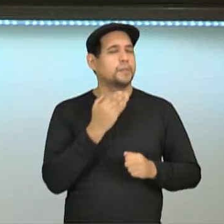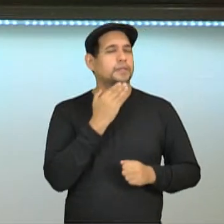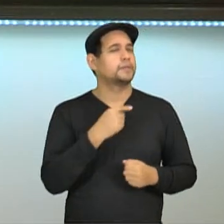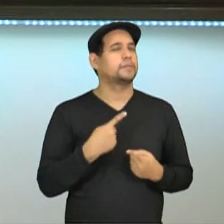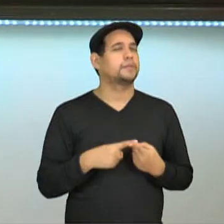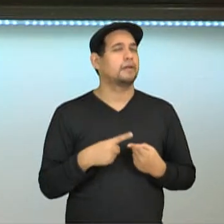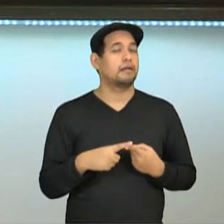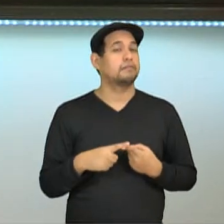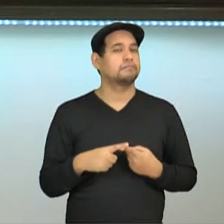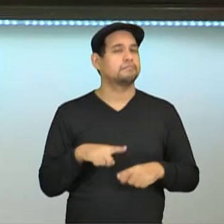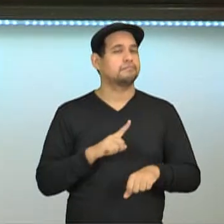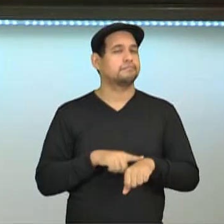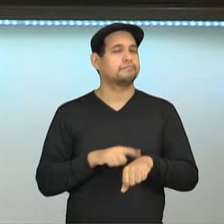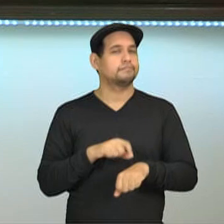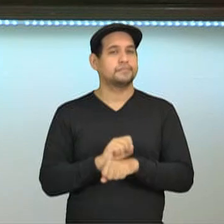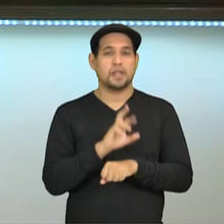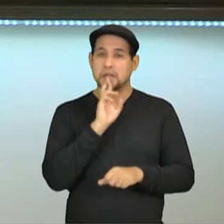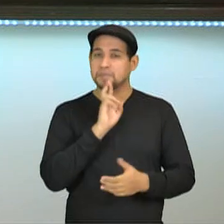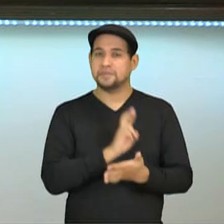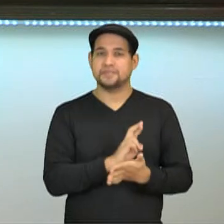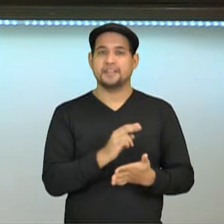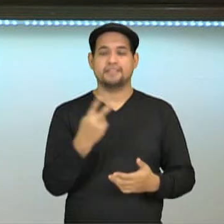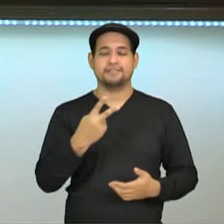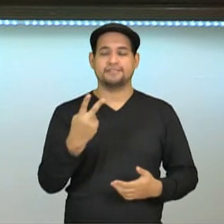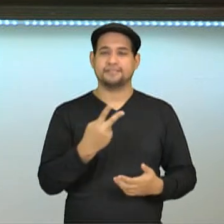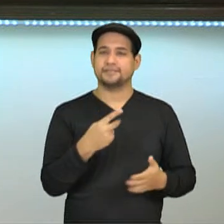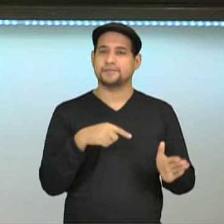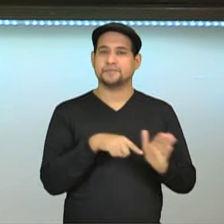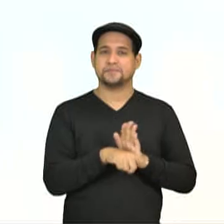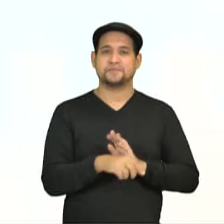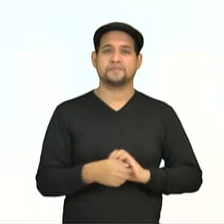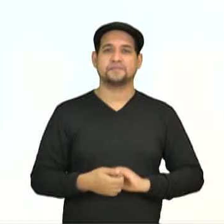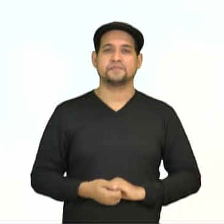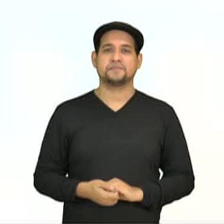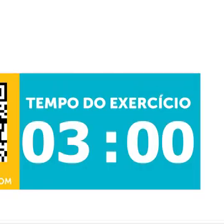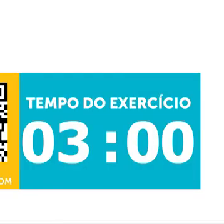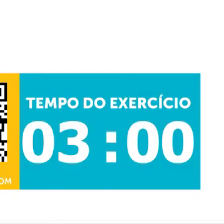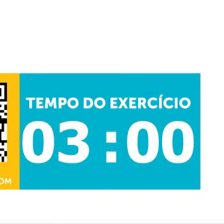pedido? Mais um tempo para vocês responderem a nossa segunda pergunta.